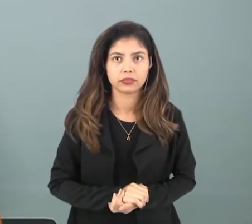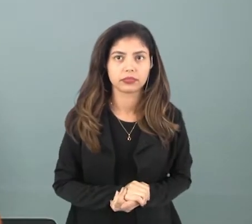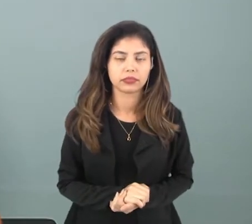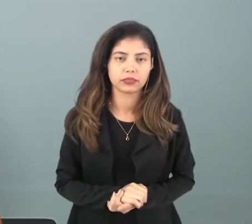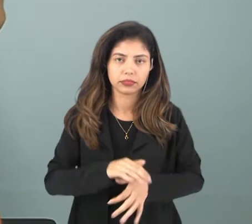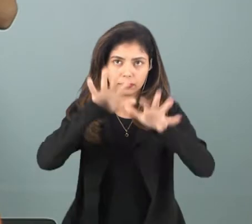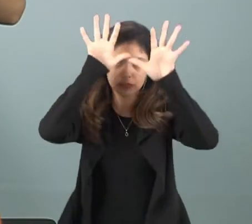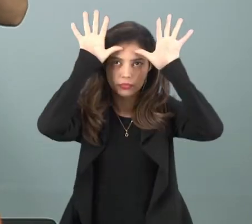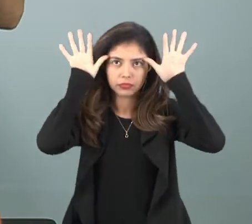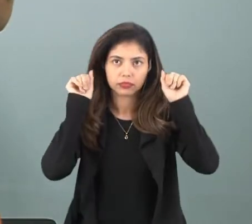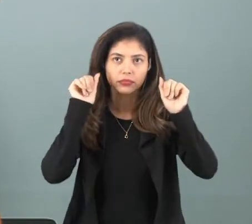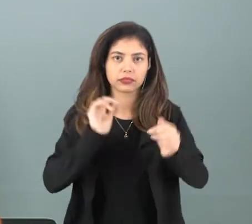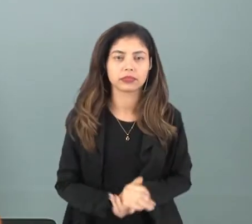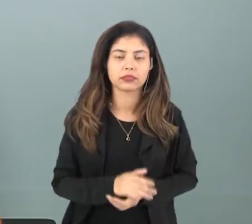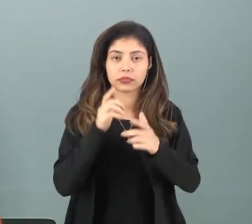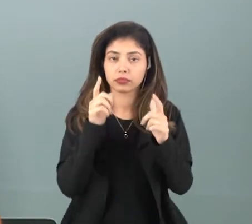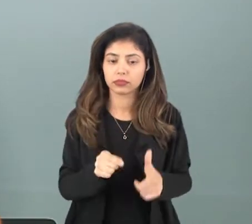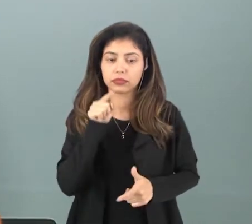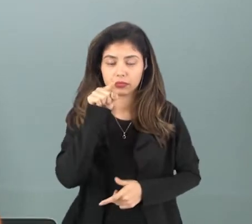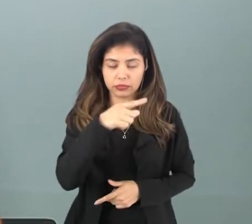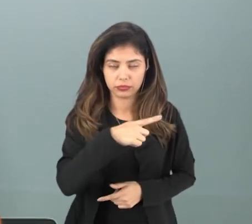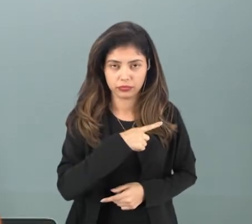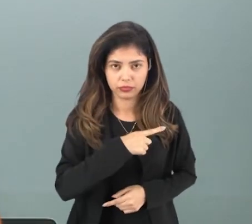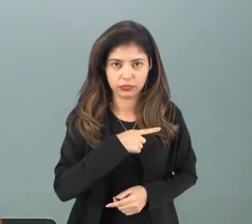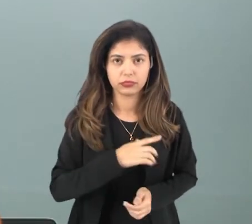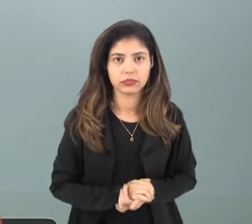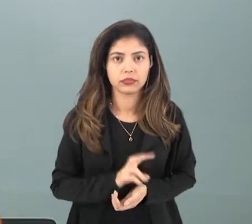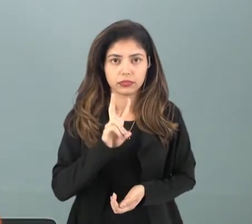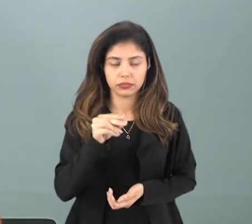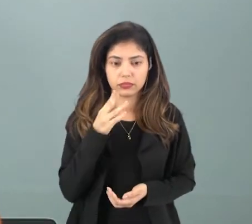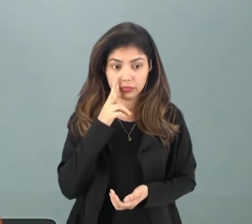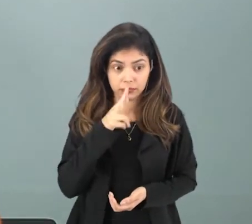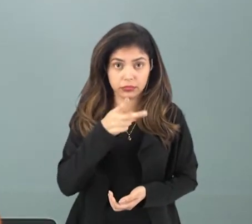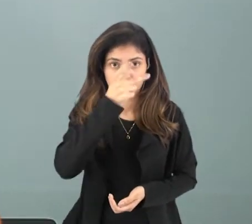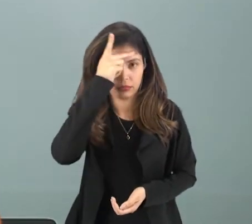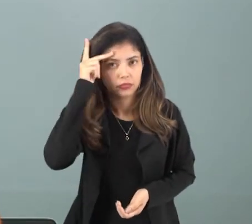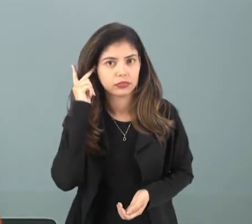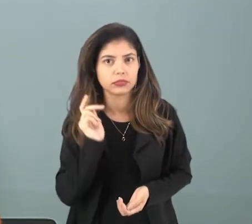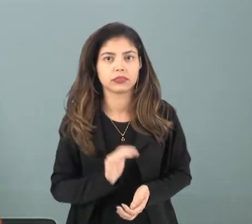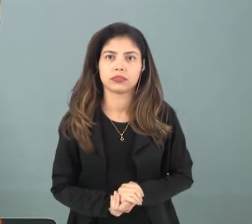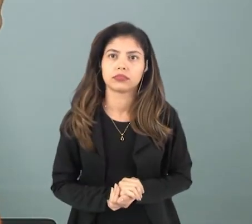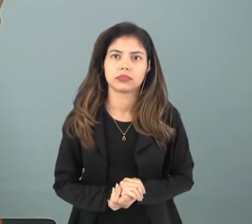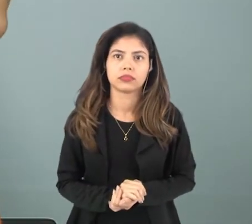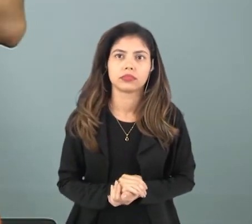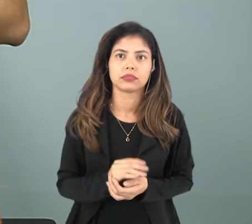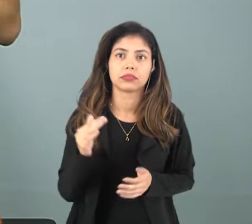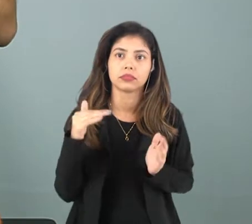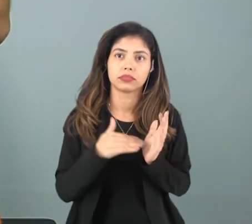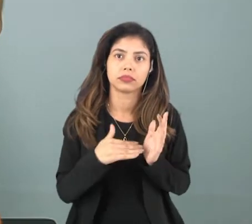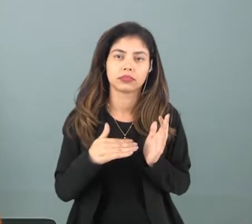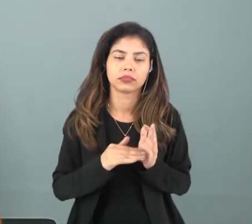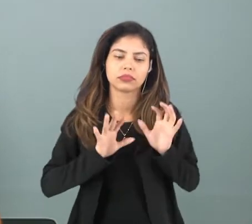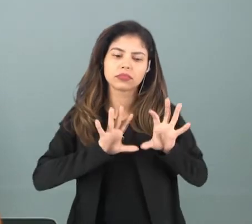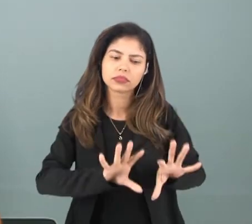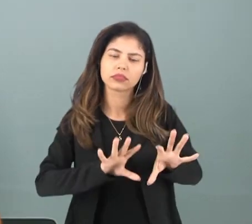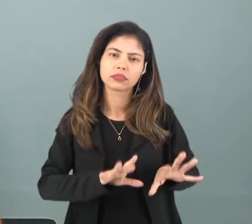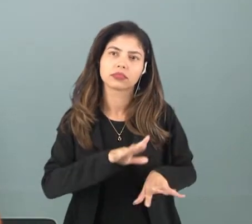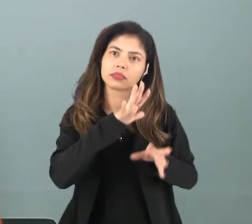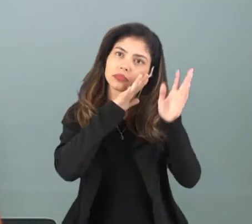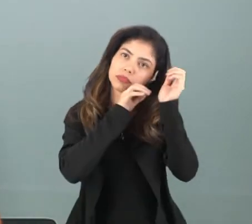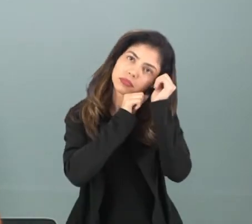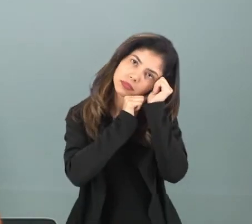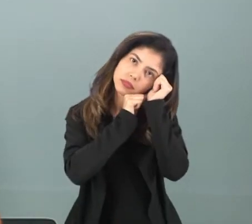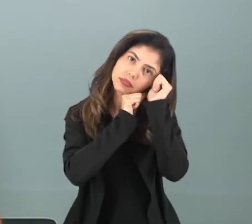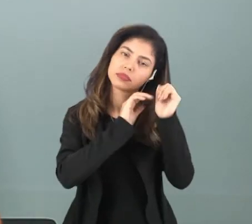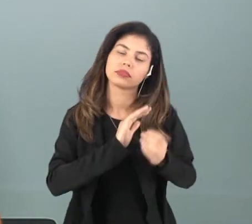do Acre, de onde você estiver, você vai se deparar com pessoas, bastante pessoas que até ficam, né? Dormem